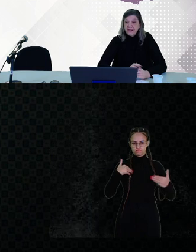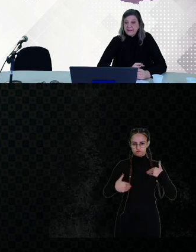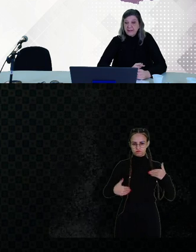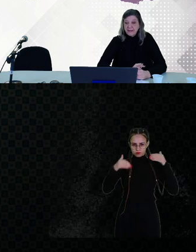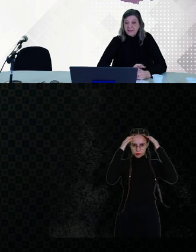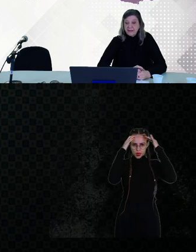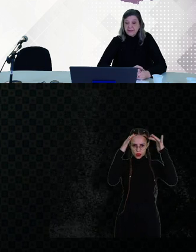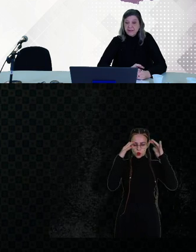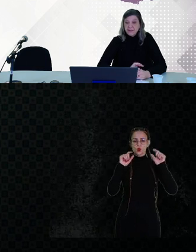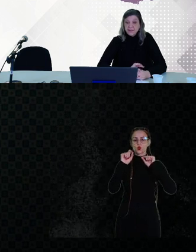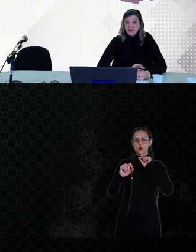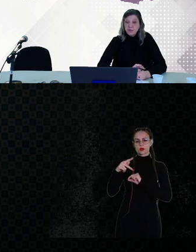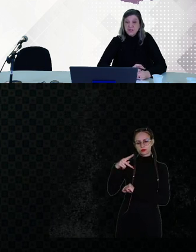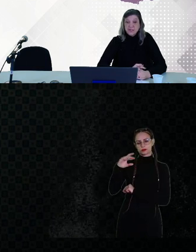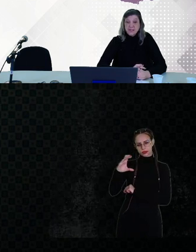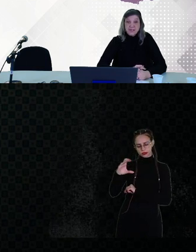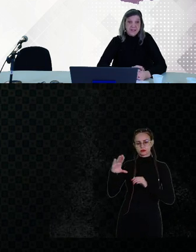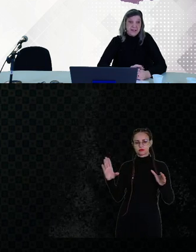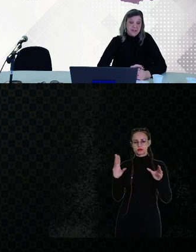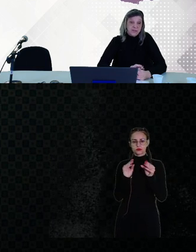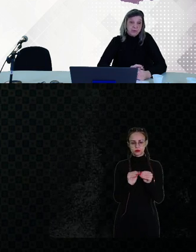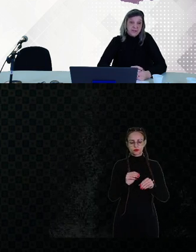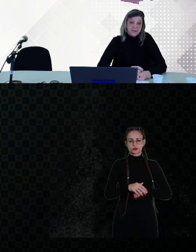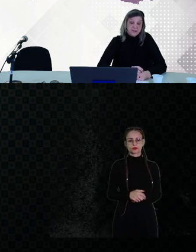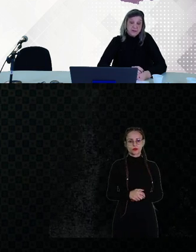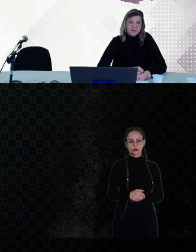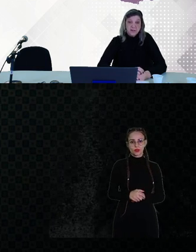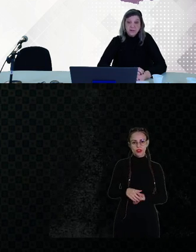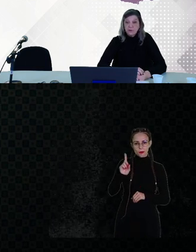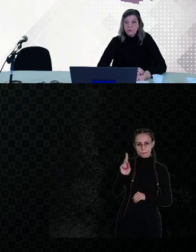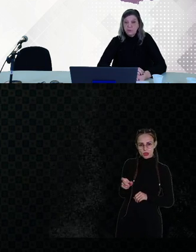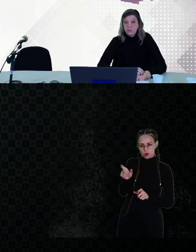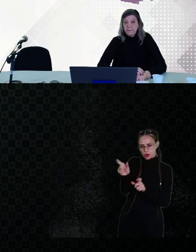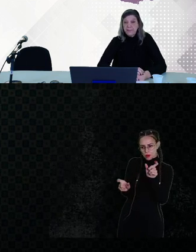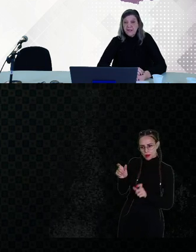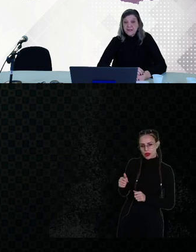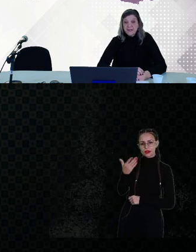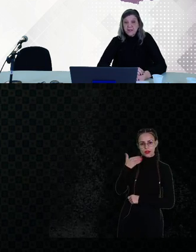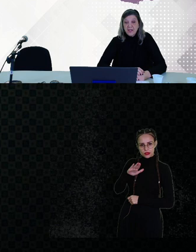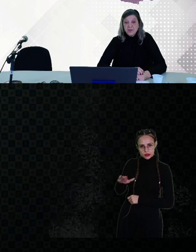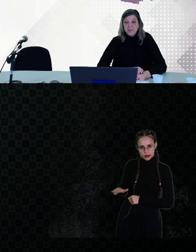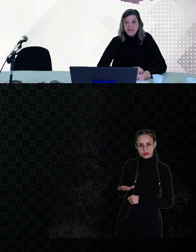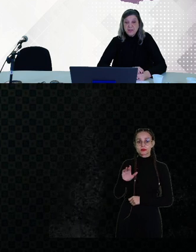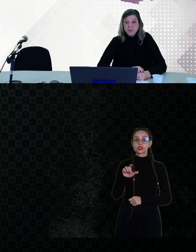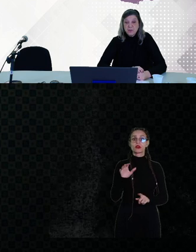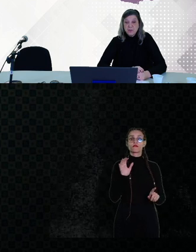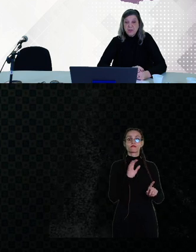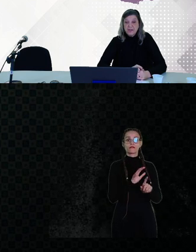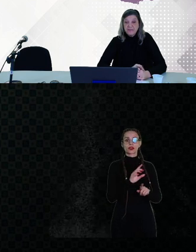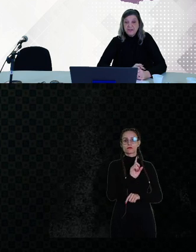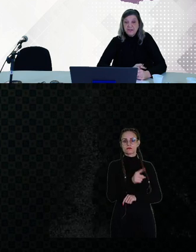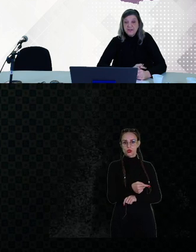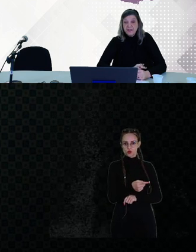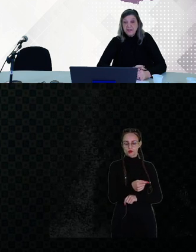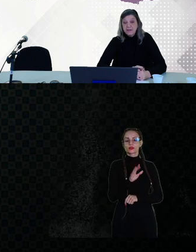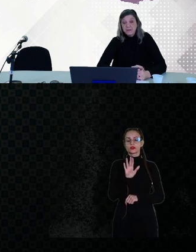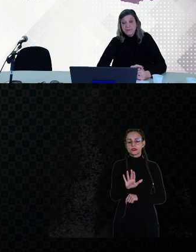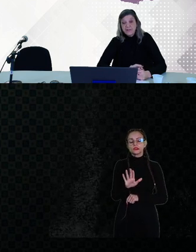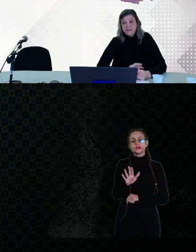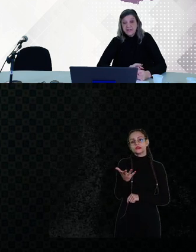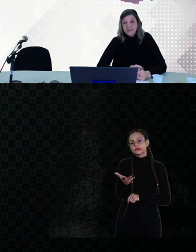Ela afeta cerca de 2 crianças a cada 1.000 nascidos em todo o mundo, sendo a causa mais comum a